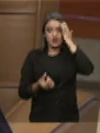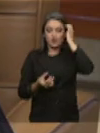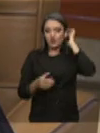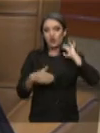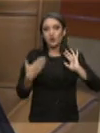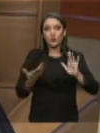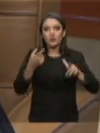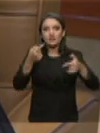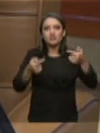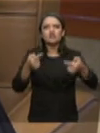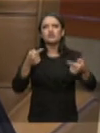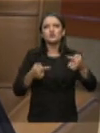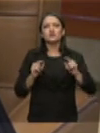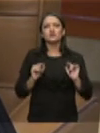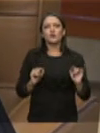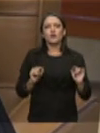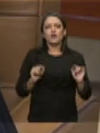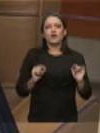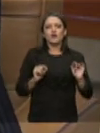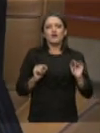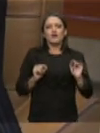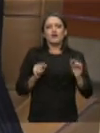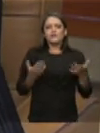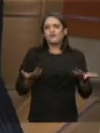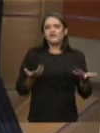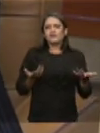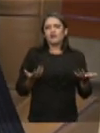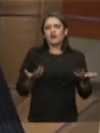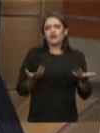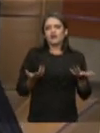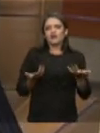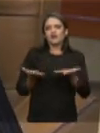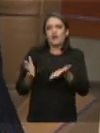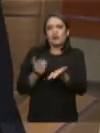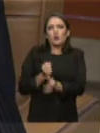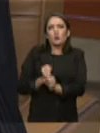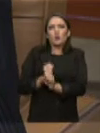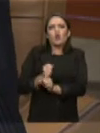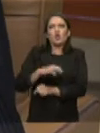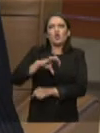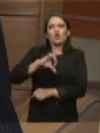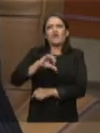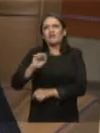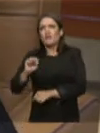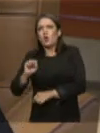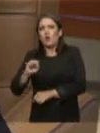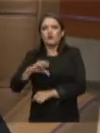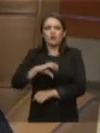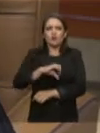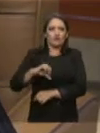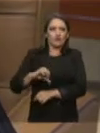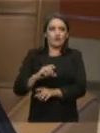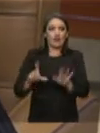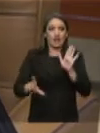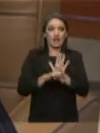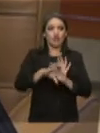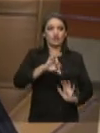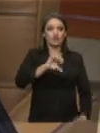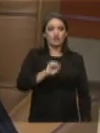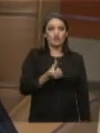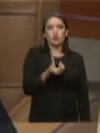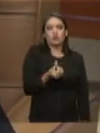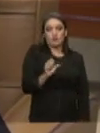ministro Barroso, a lei, nós estamos em 98 e 99, a lei 9868, com o debate sobre